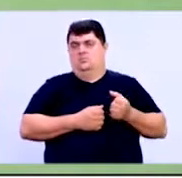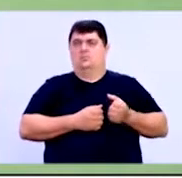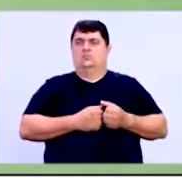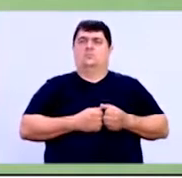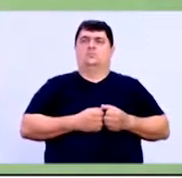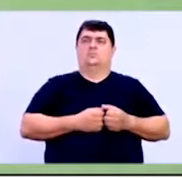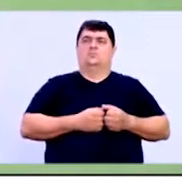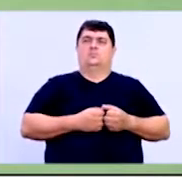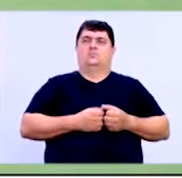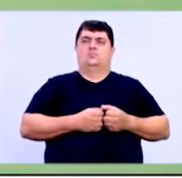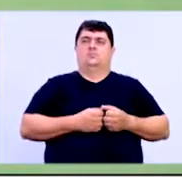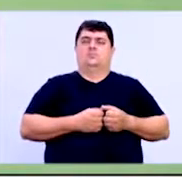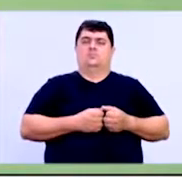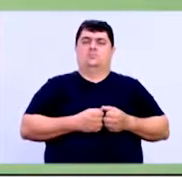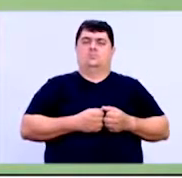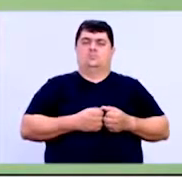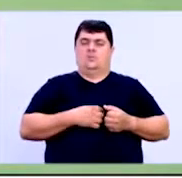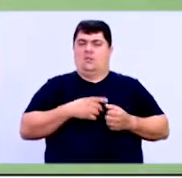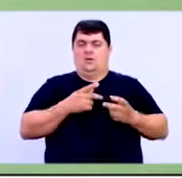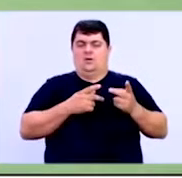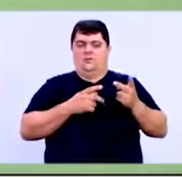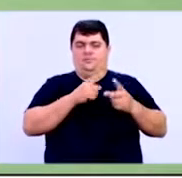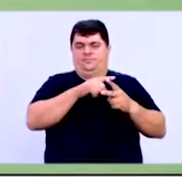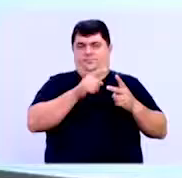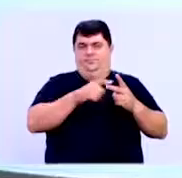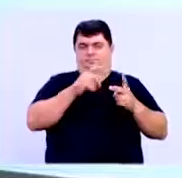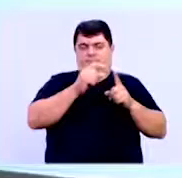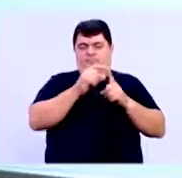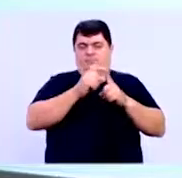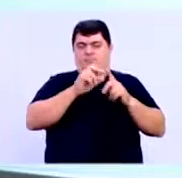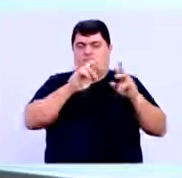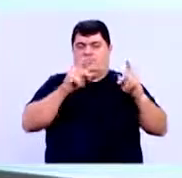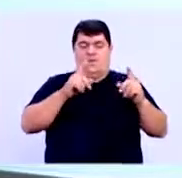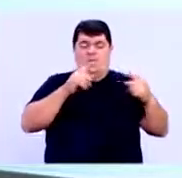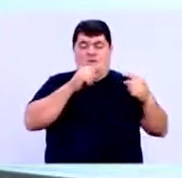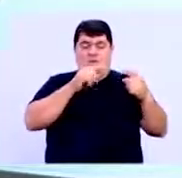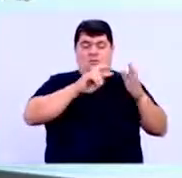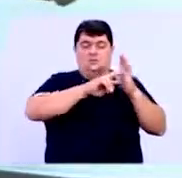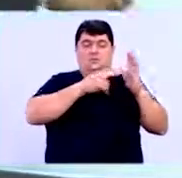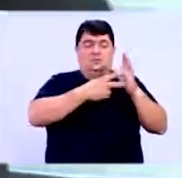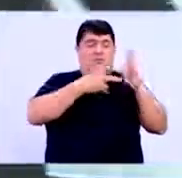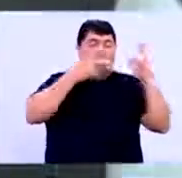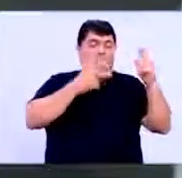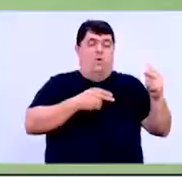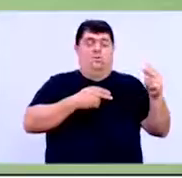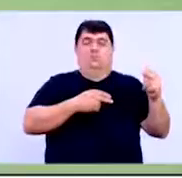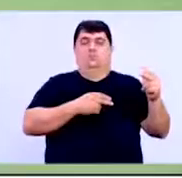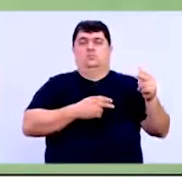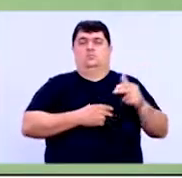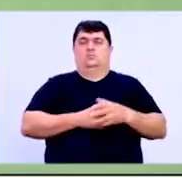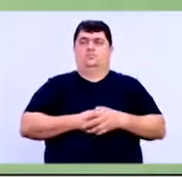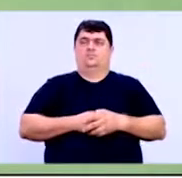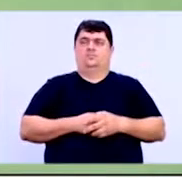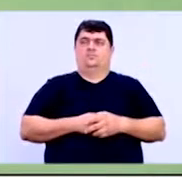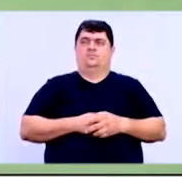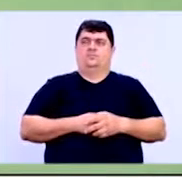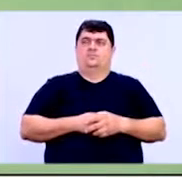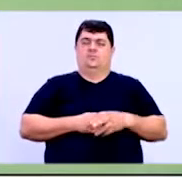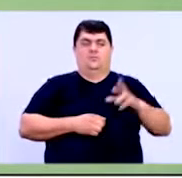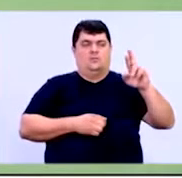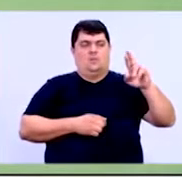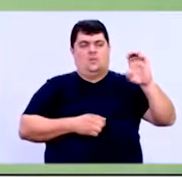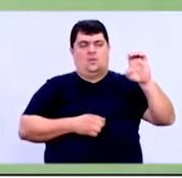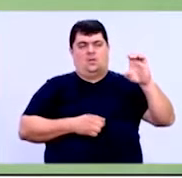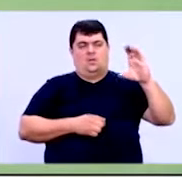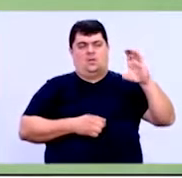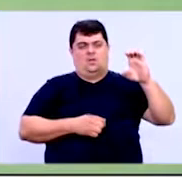financeiros. A gente colocar que são duas palavras que têm o mesmo objetivo, que é o controle de recursos financeiros